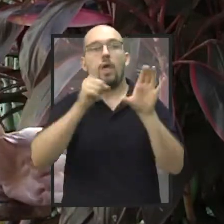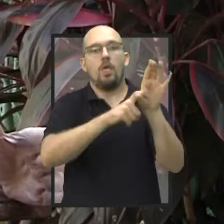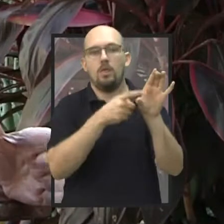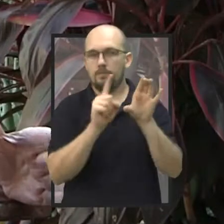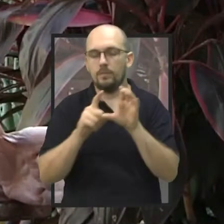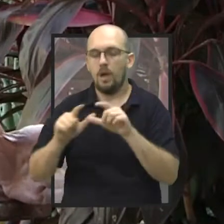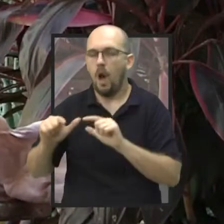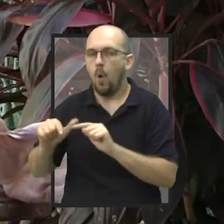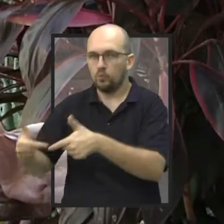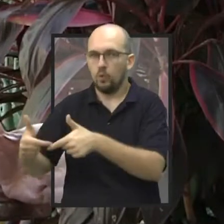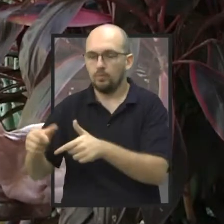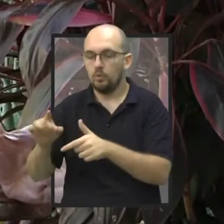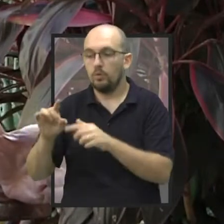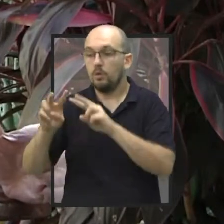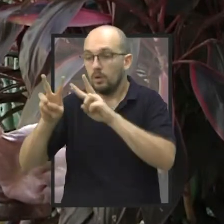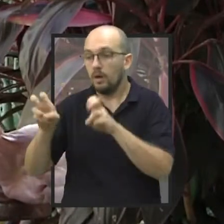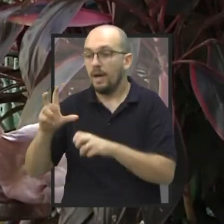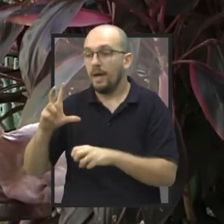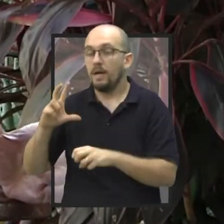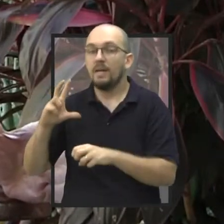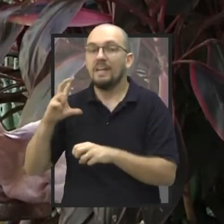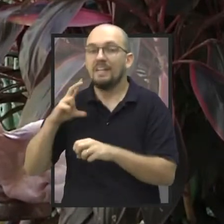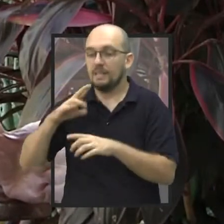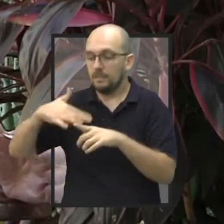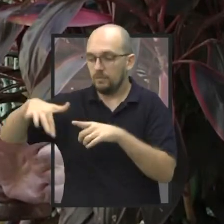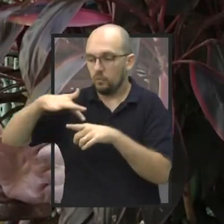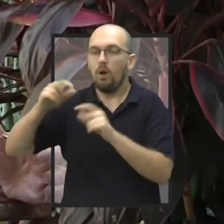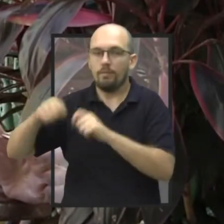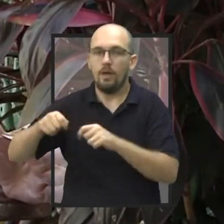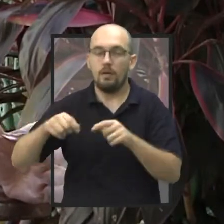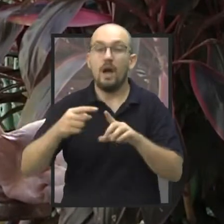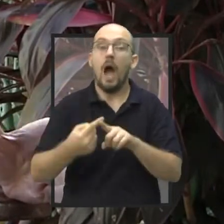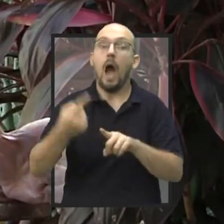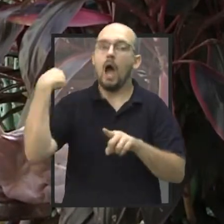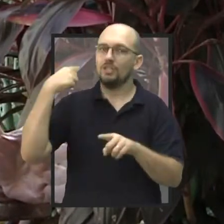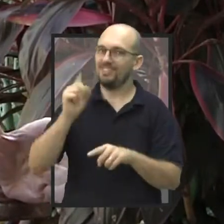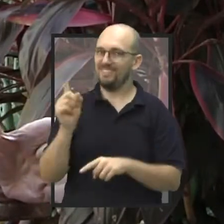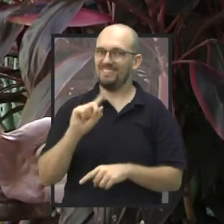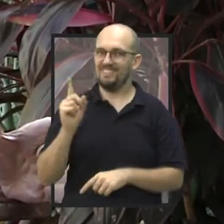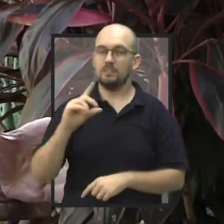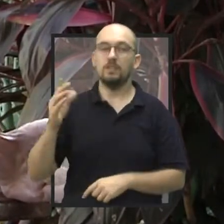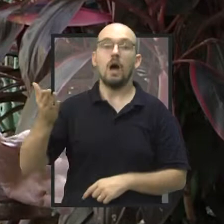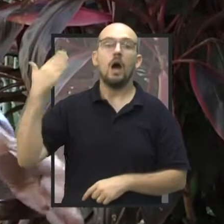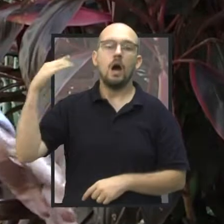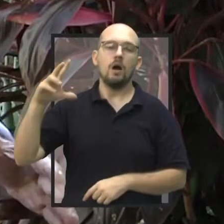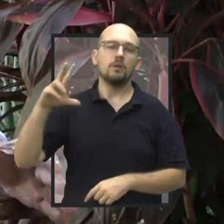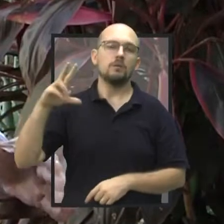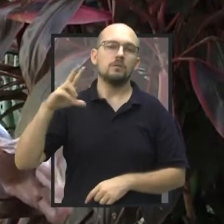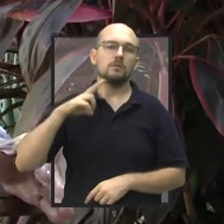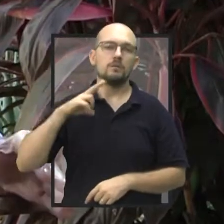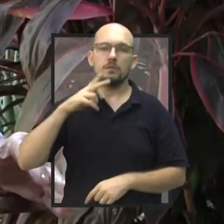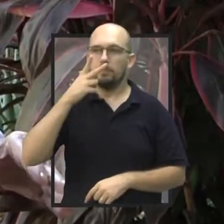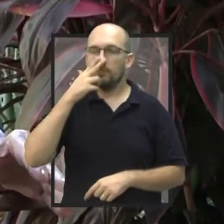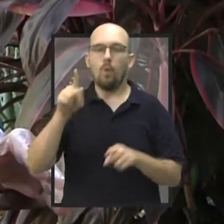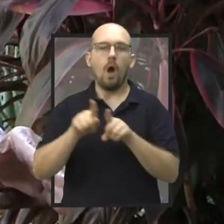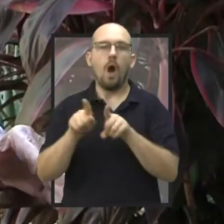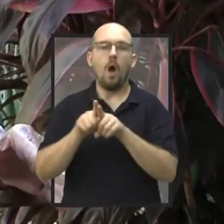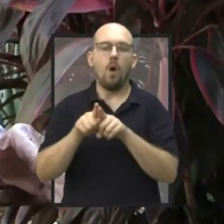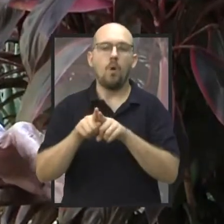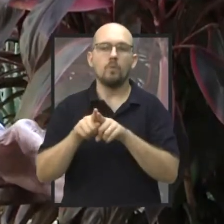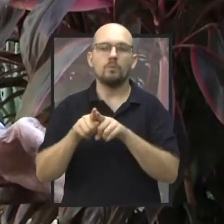individuais. Antigamente não. Antigamente não. O município não tinha esse poder. Hoje ele